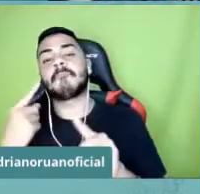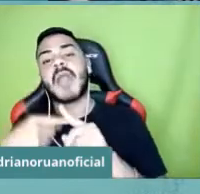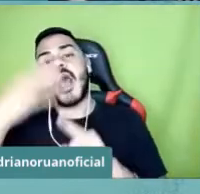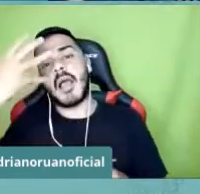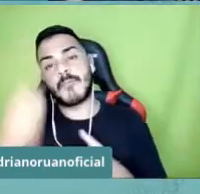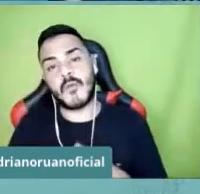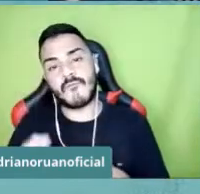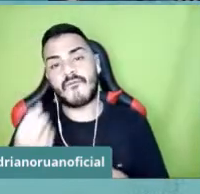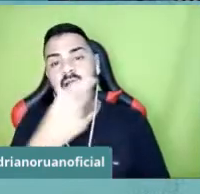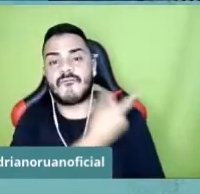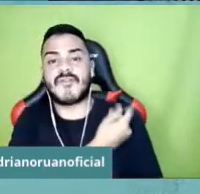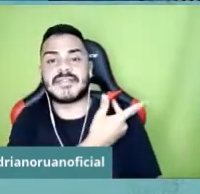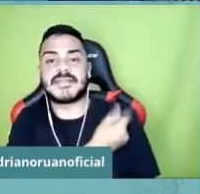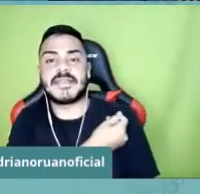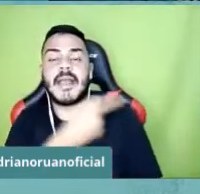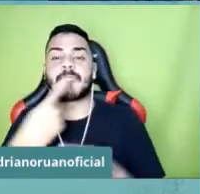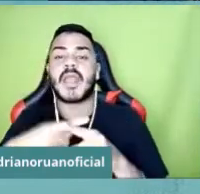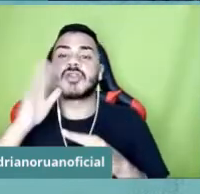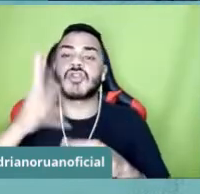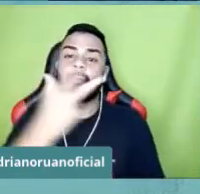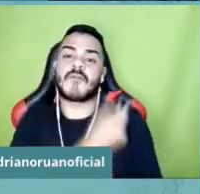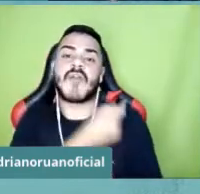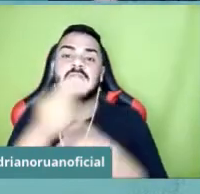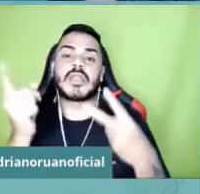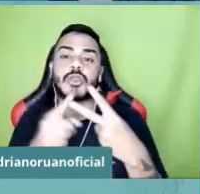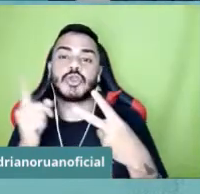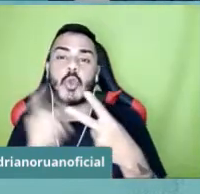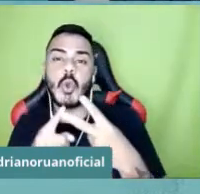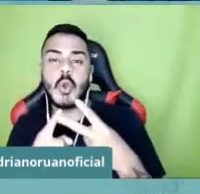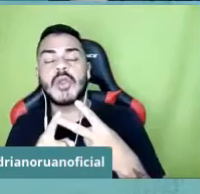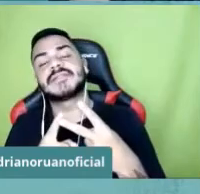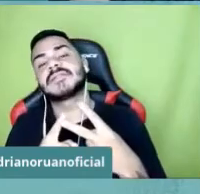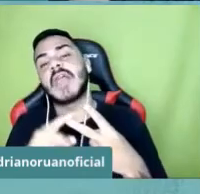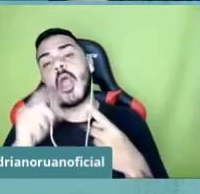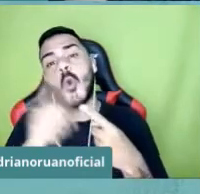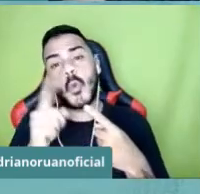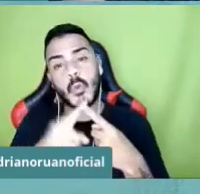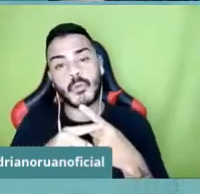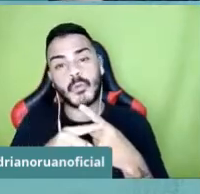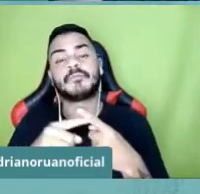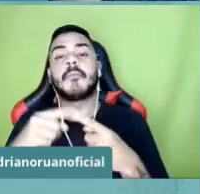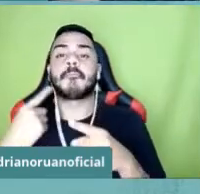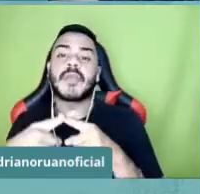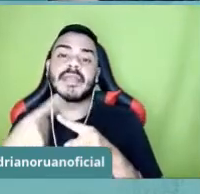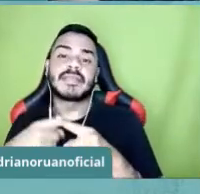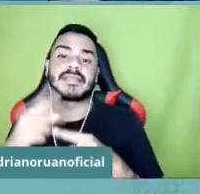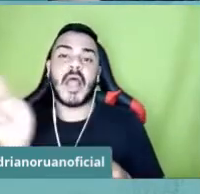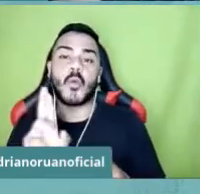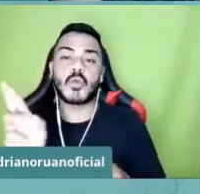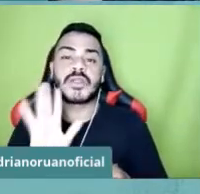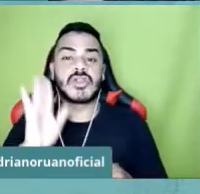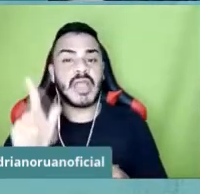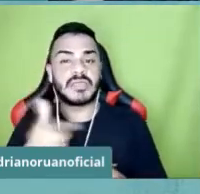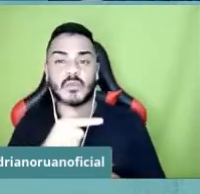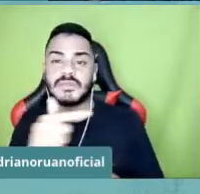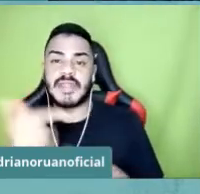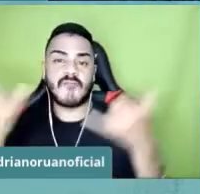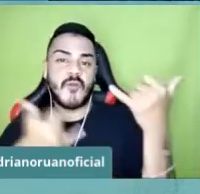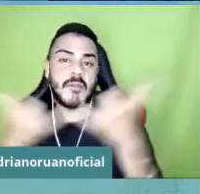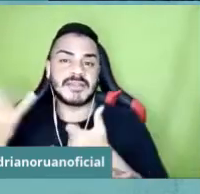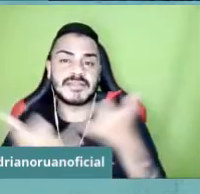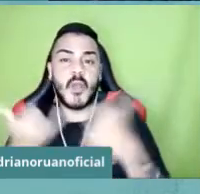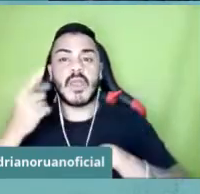vacinas, aprovaram já em fase 2 e fase 1. Na verdade, na Rússia, a gente nem tem esses dados em que momento que